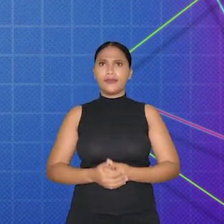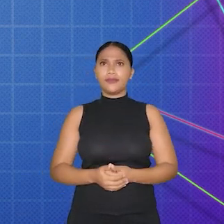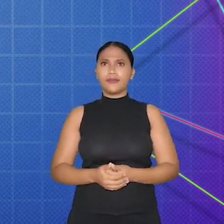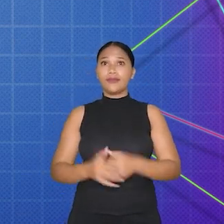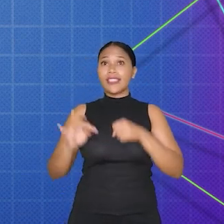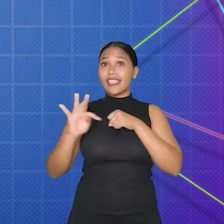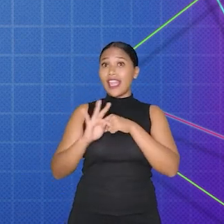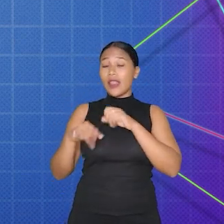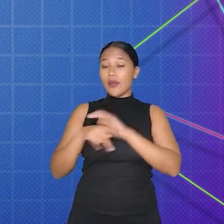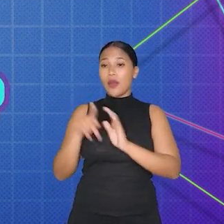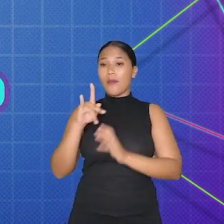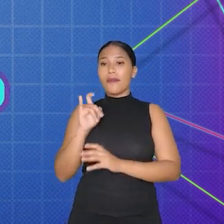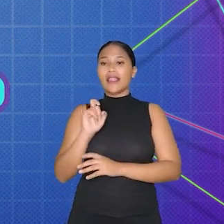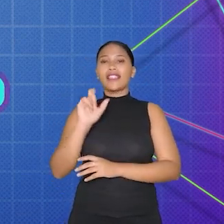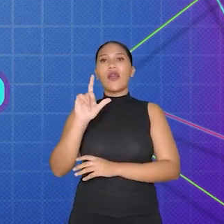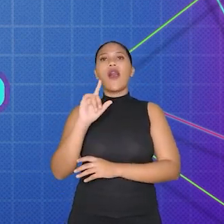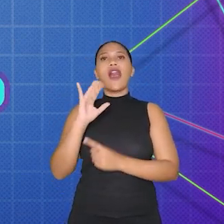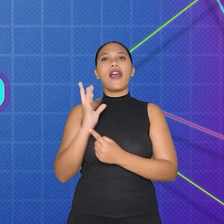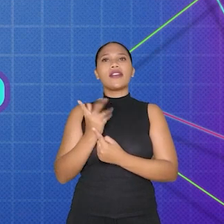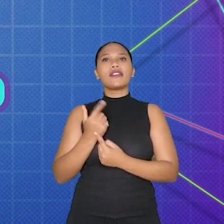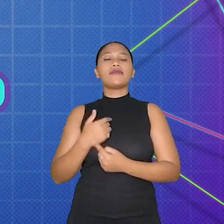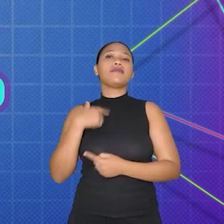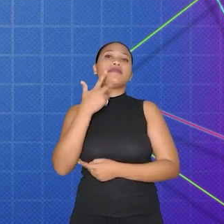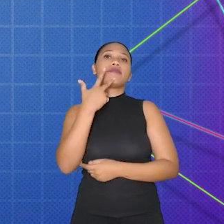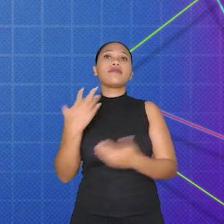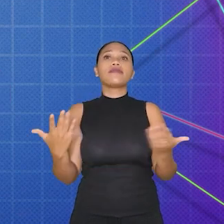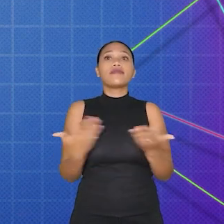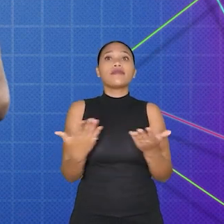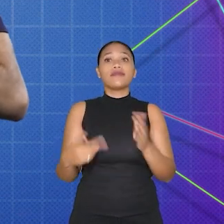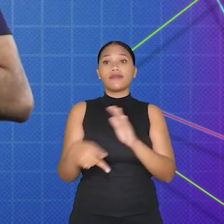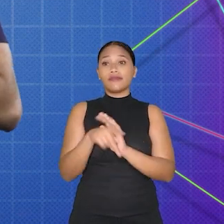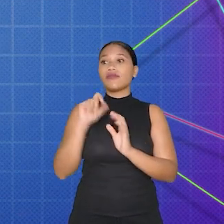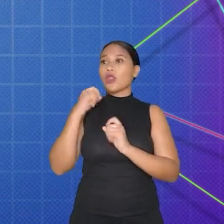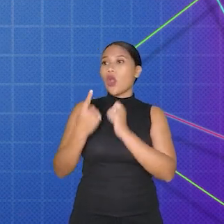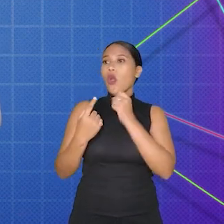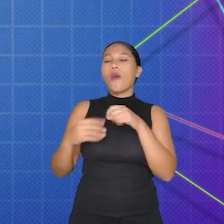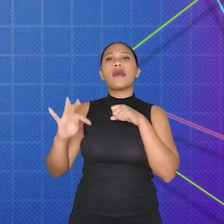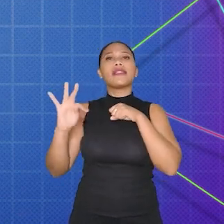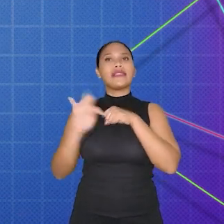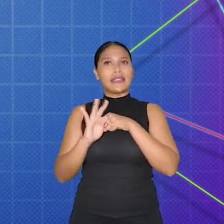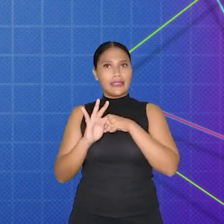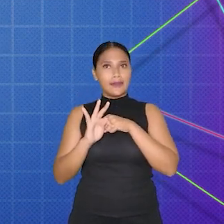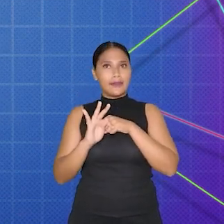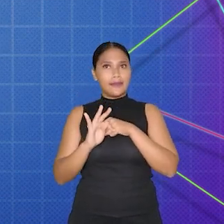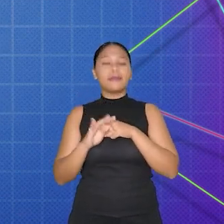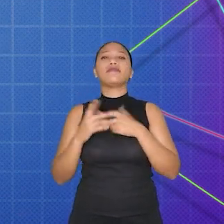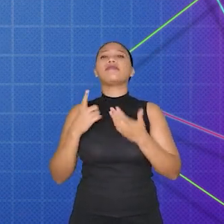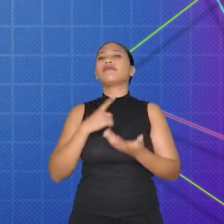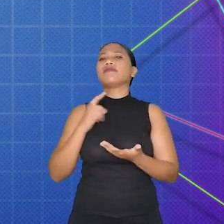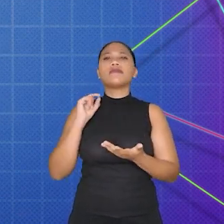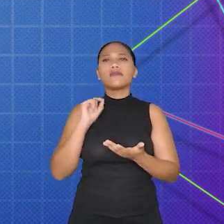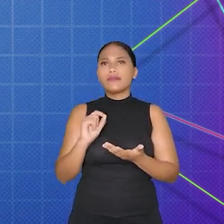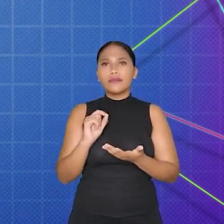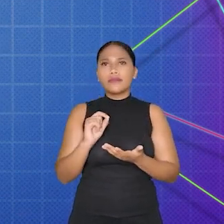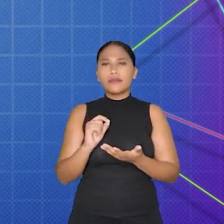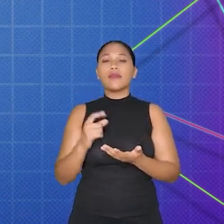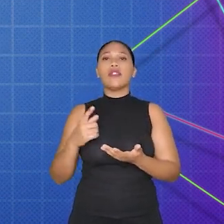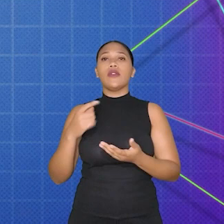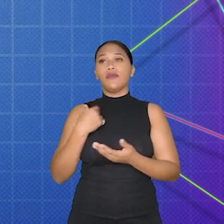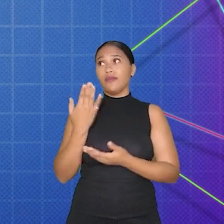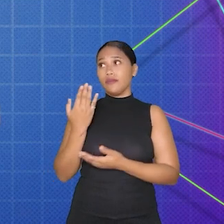jogos. Técnicas em pixel art. Nós vamos falar agora de algumas técnicas em pixel art. Elas